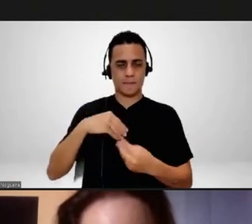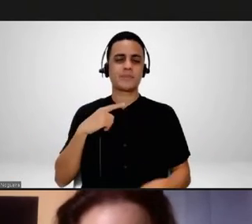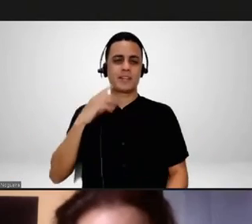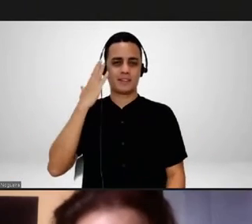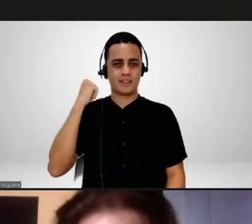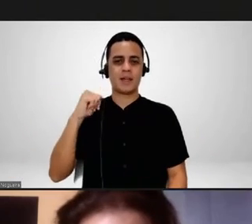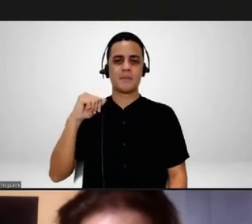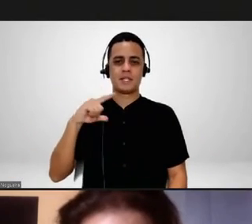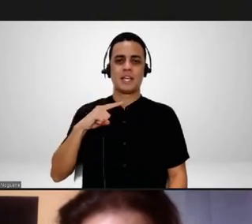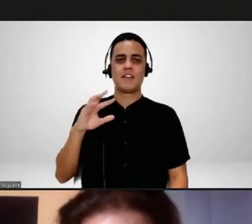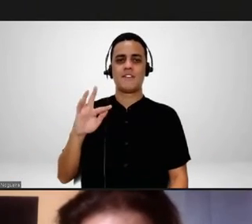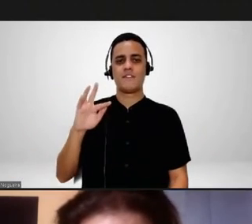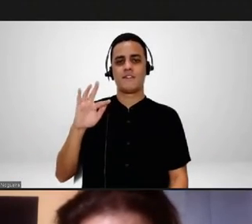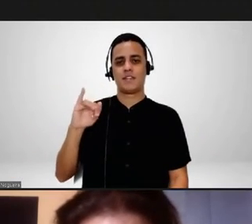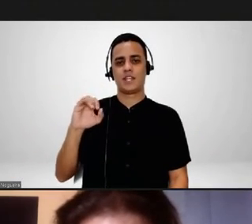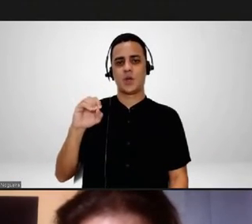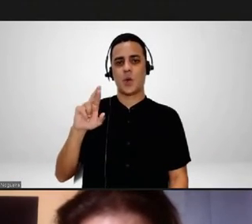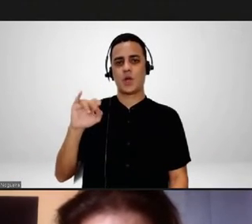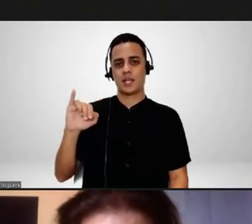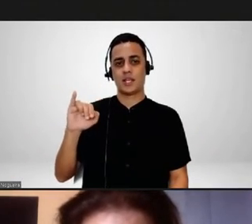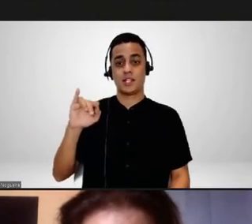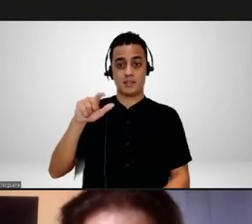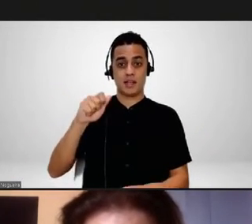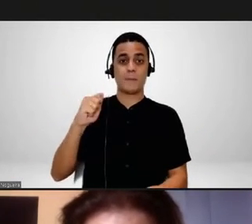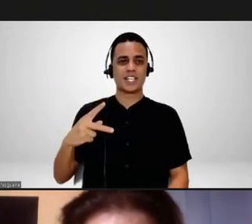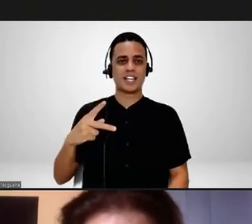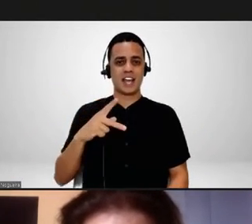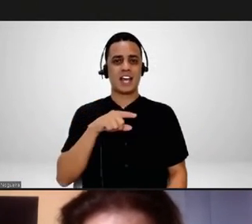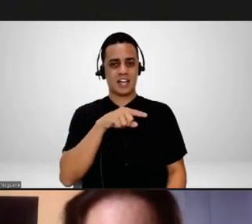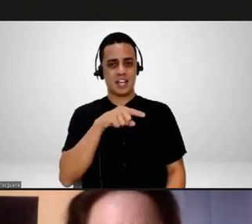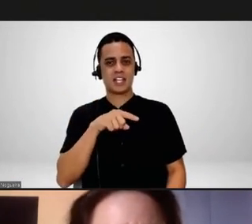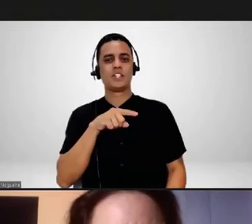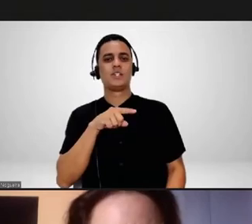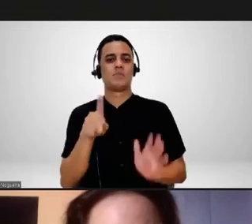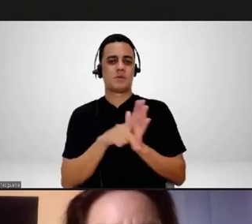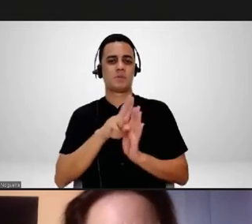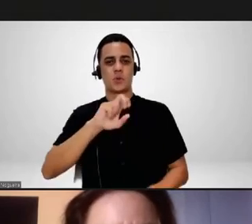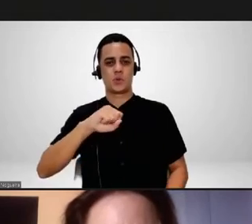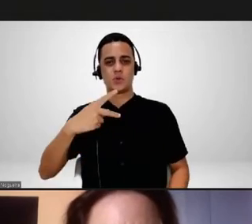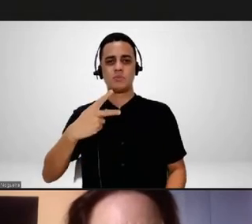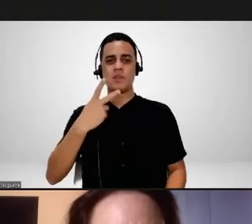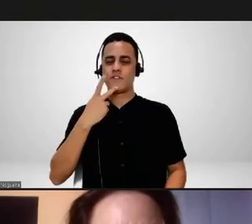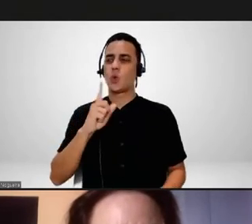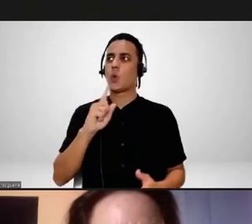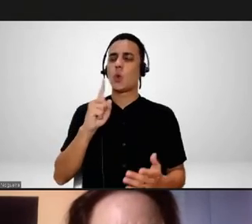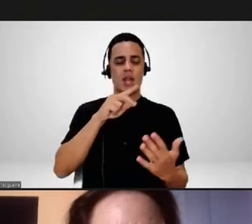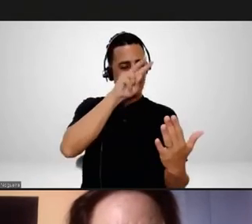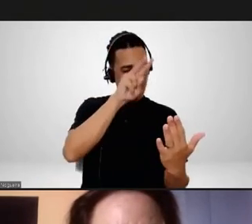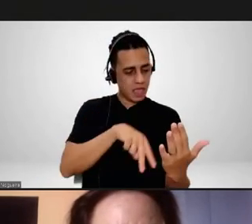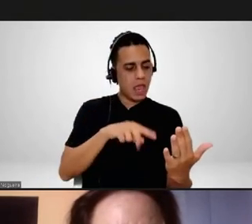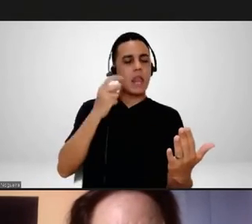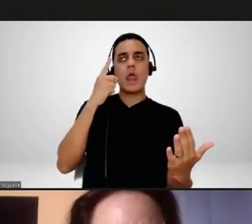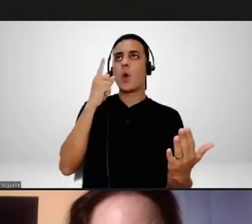aposentado dessa instituição, que é a USP, dizendo: não criem anedotas quando forem ler. Busquem